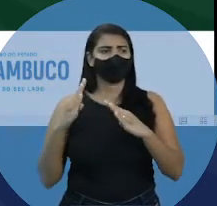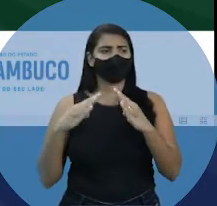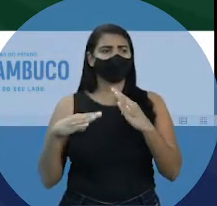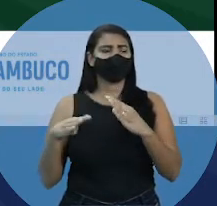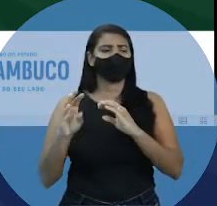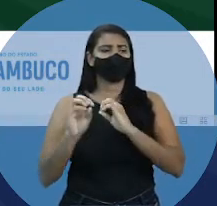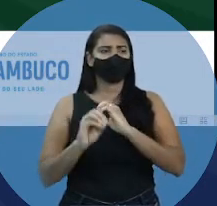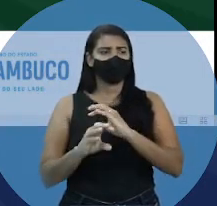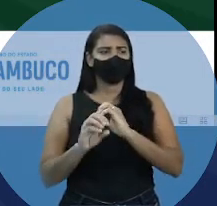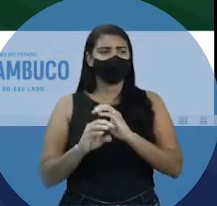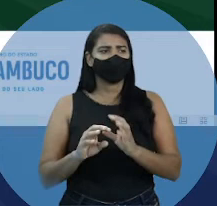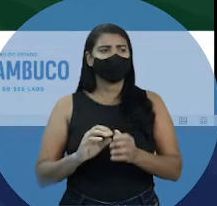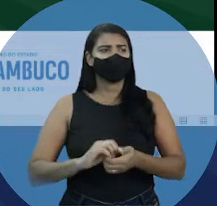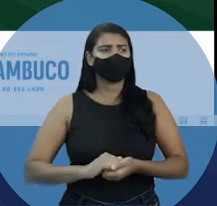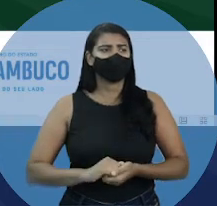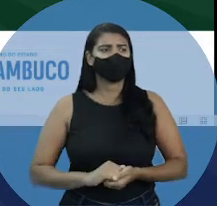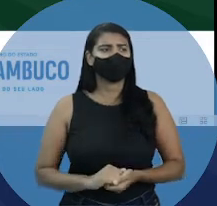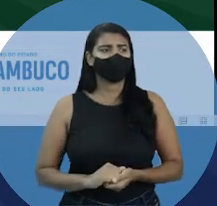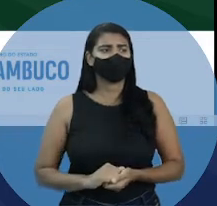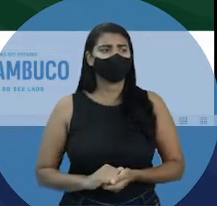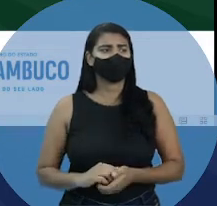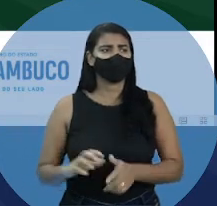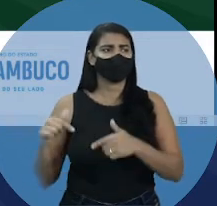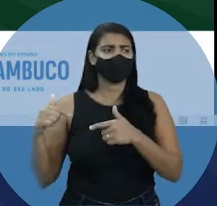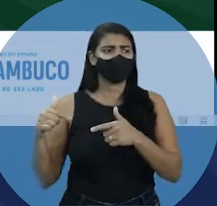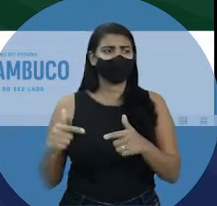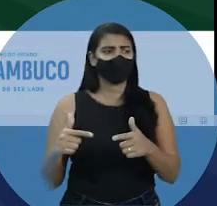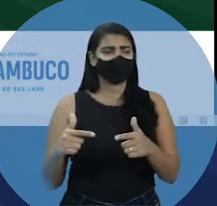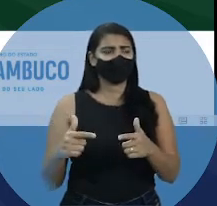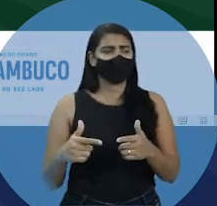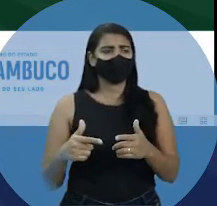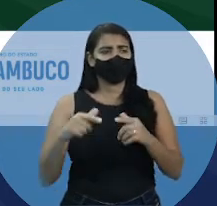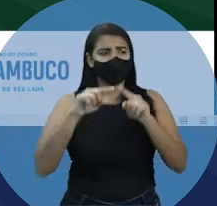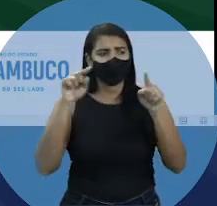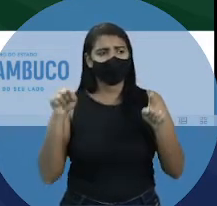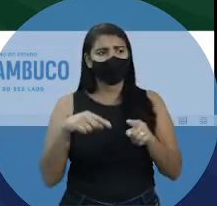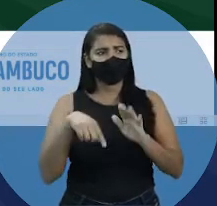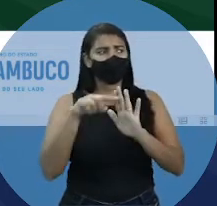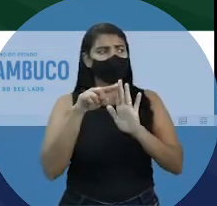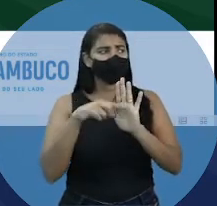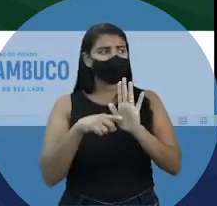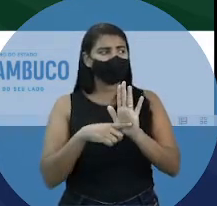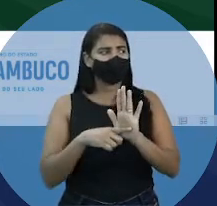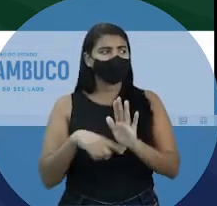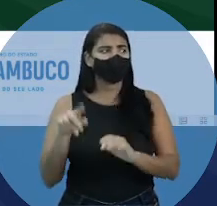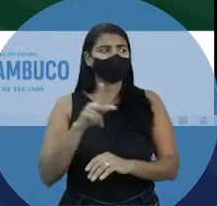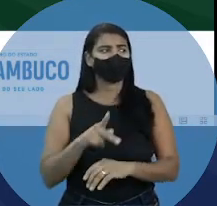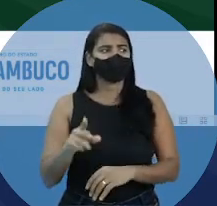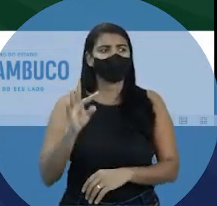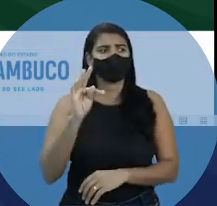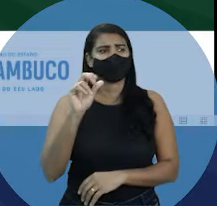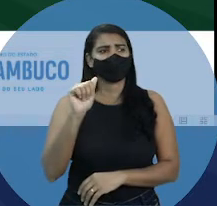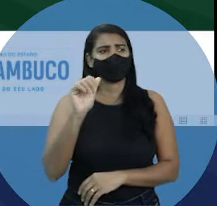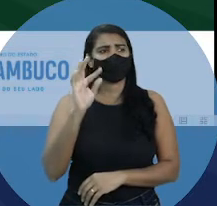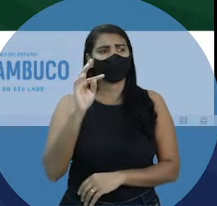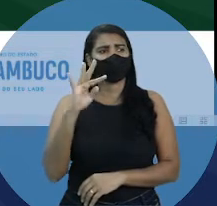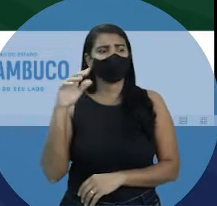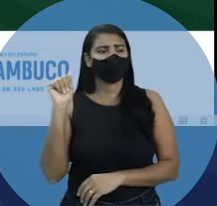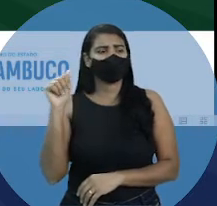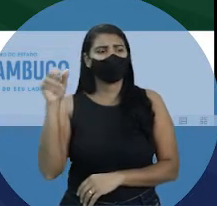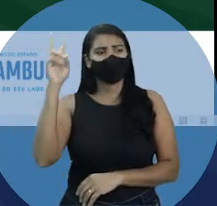matéria. E divido esse projeto com a professora Tatiana, que é de